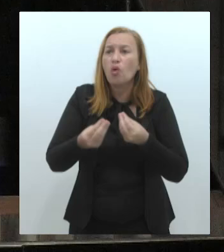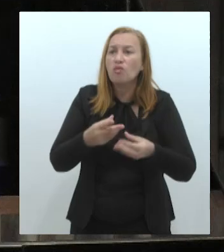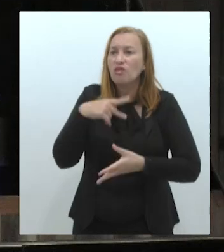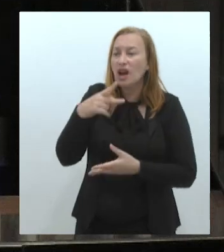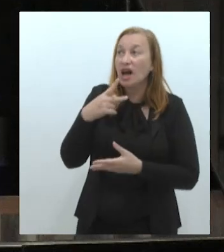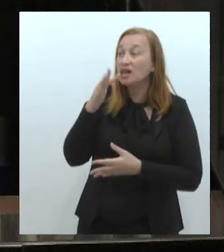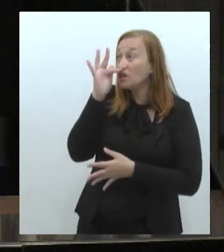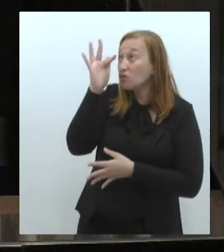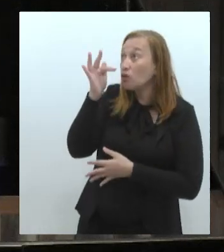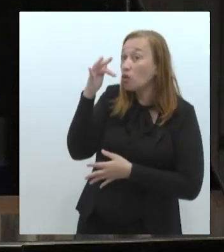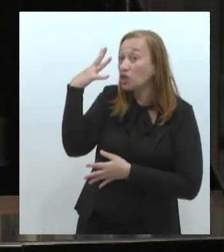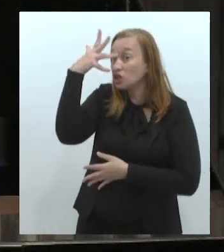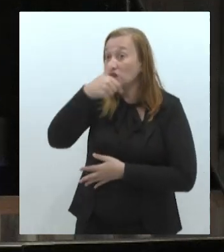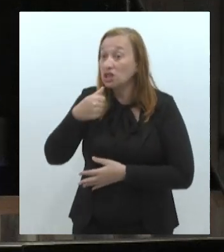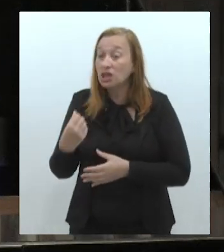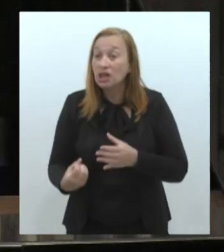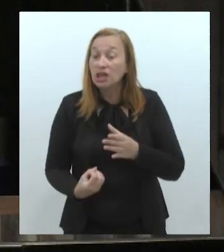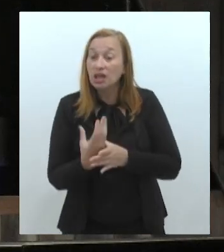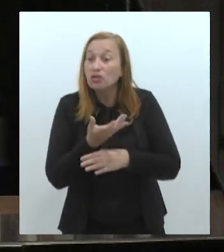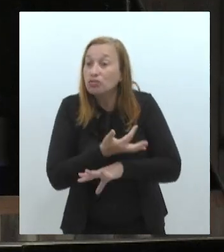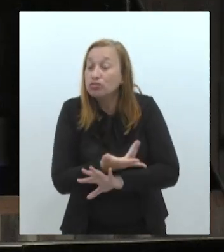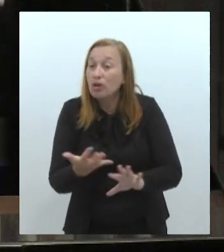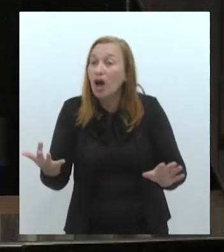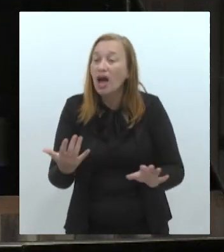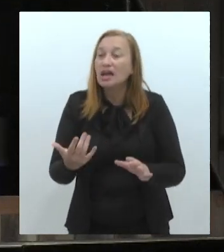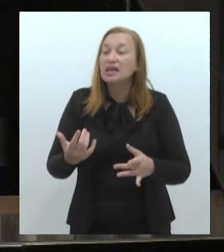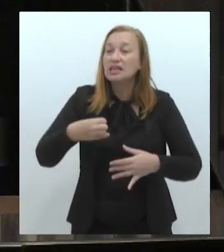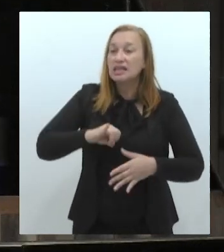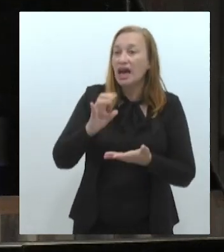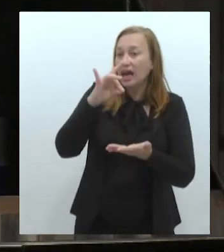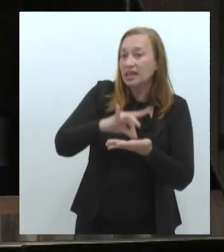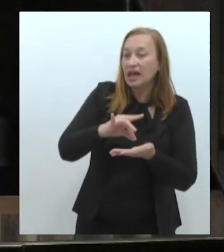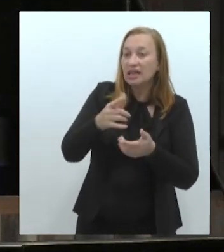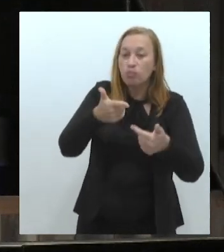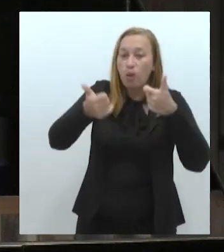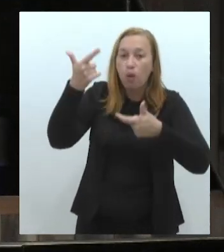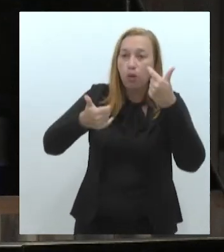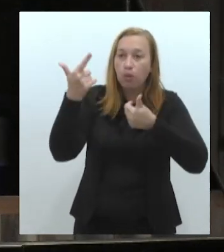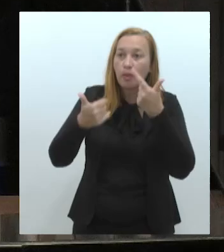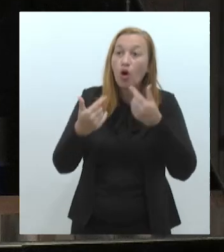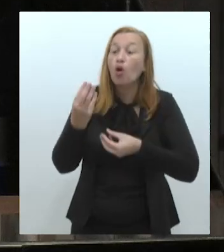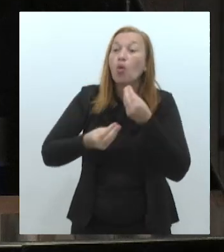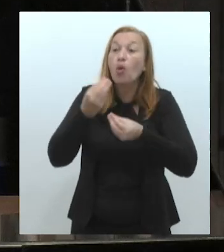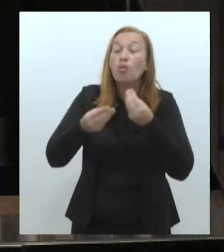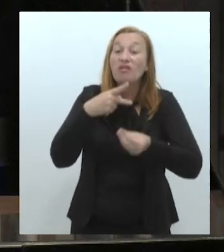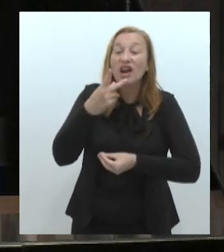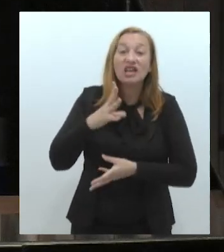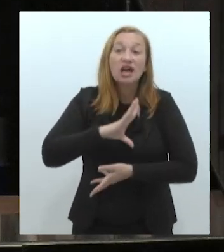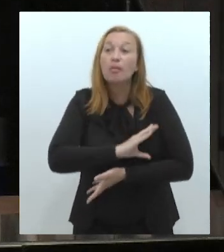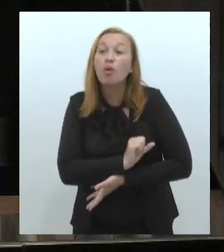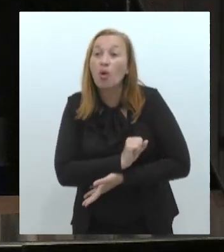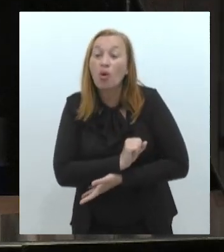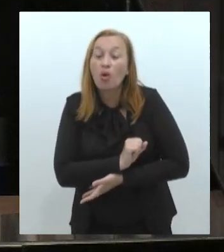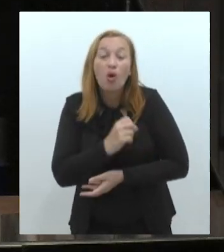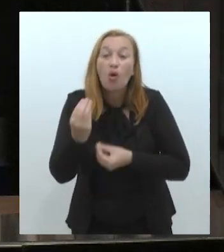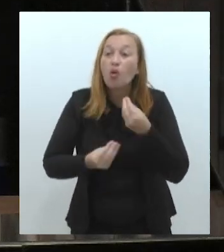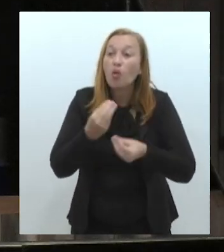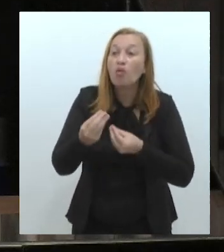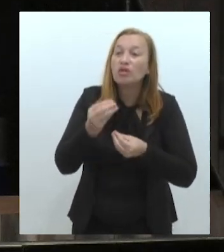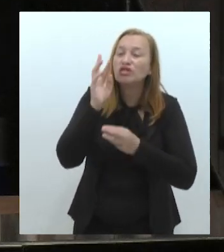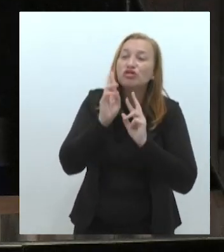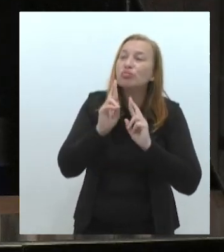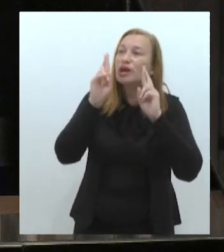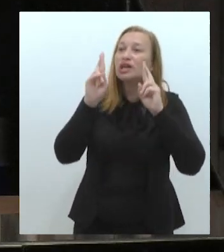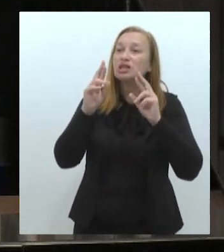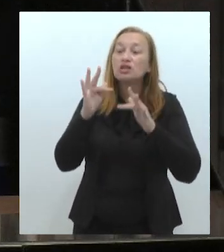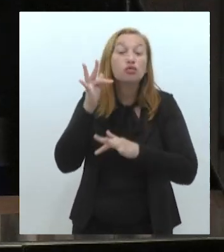flores bonitas que nascem no jardim se a realidade é um saco de bala? Como é que vai falar de amor? Como vai falar de esperança,